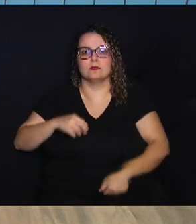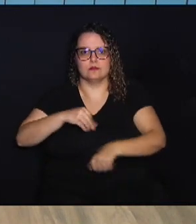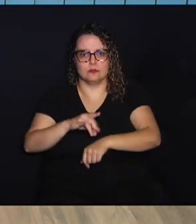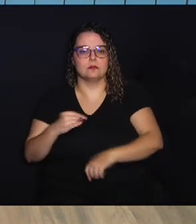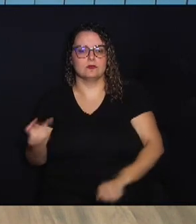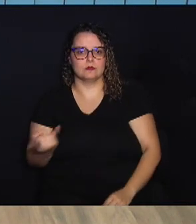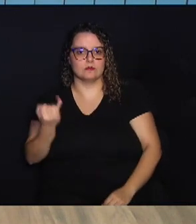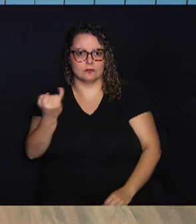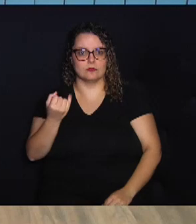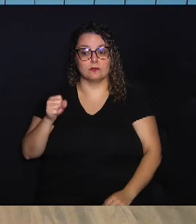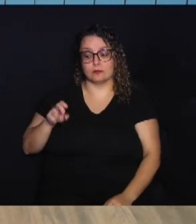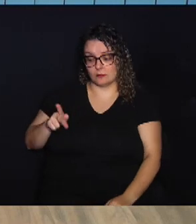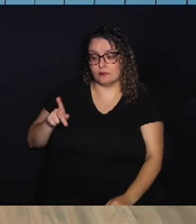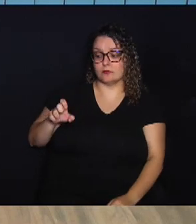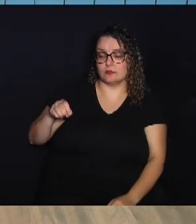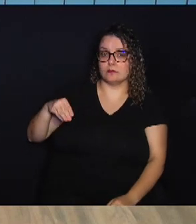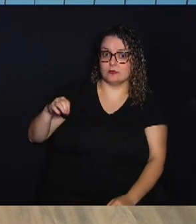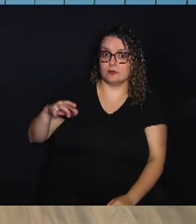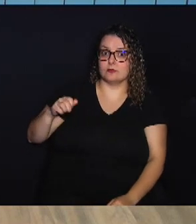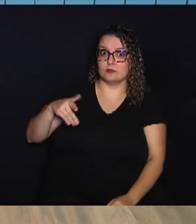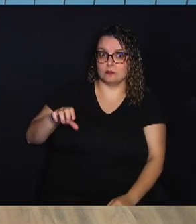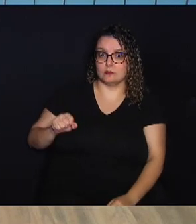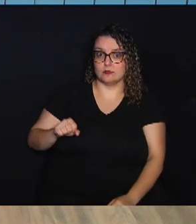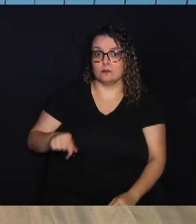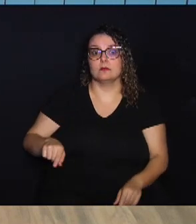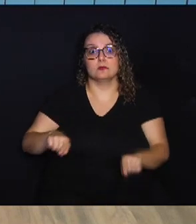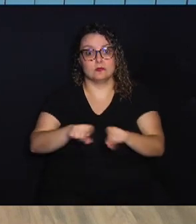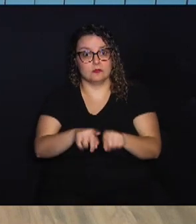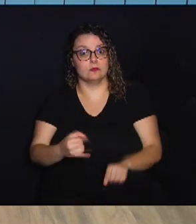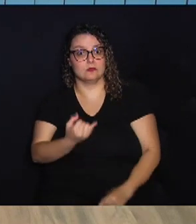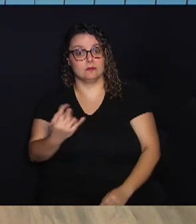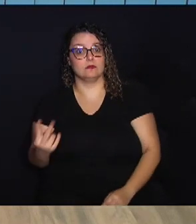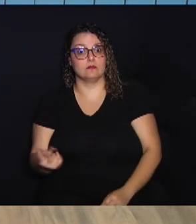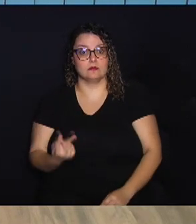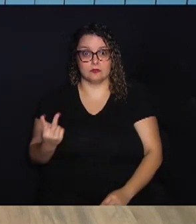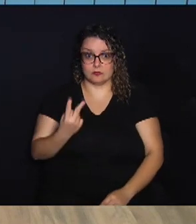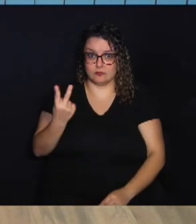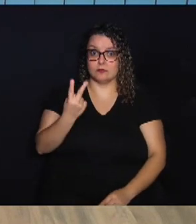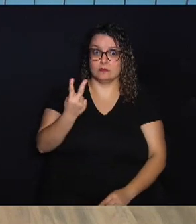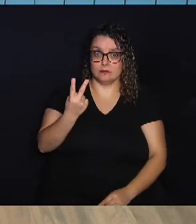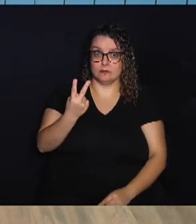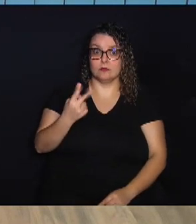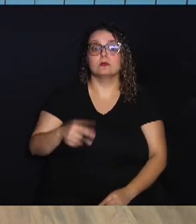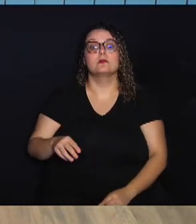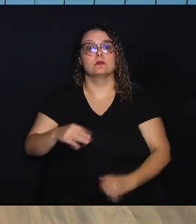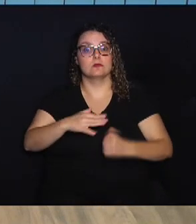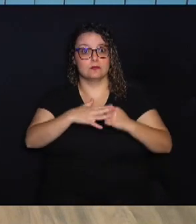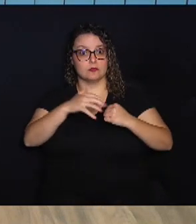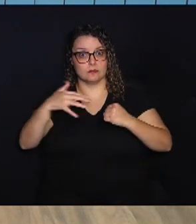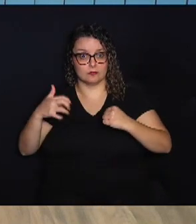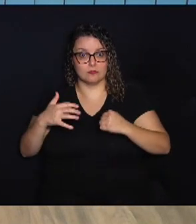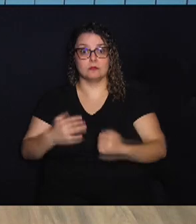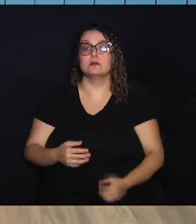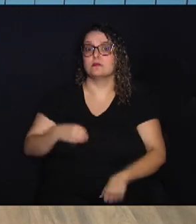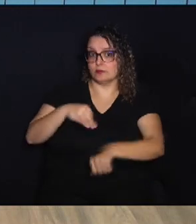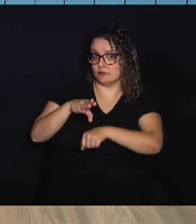sobre suplementação e também a importância de vitaminas e minerais. Fica a